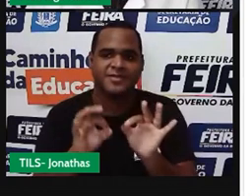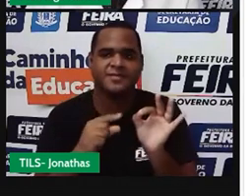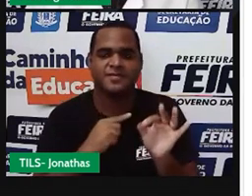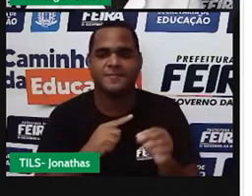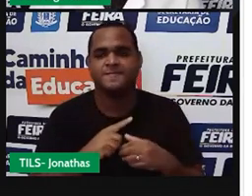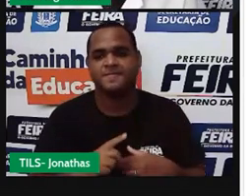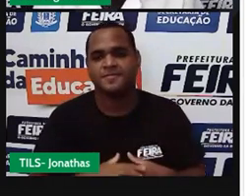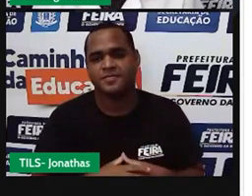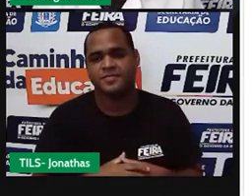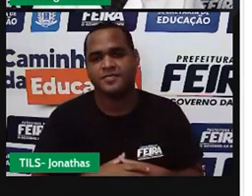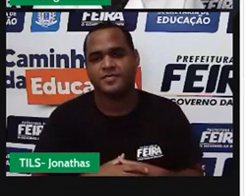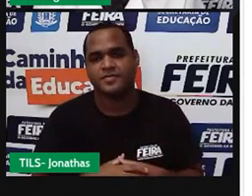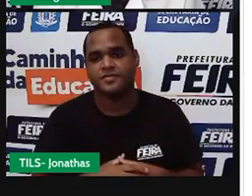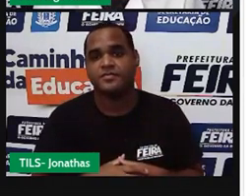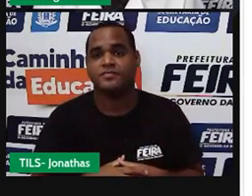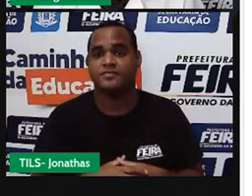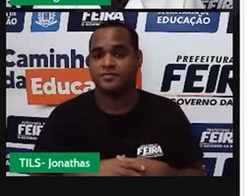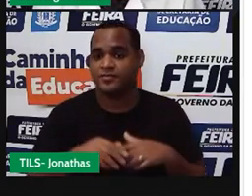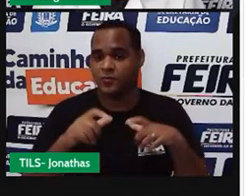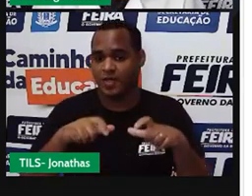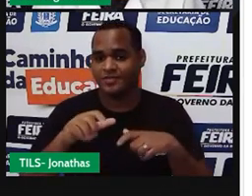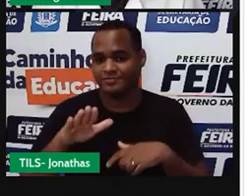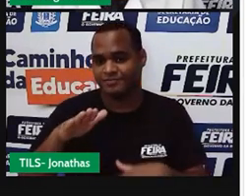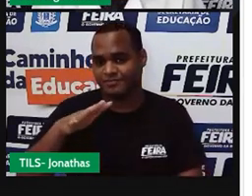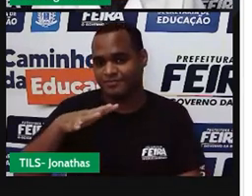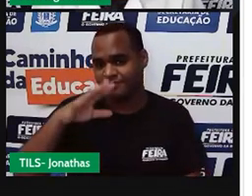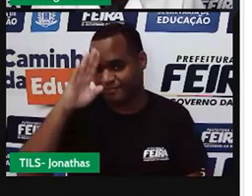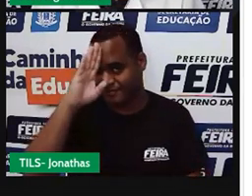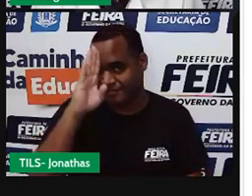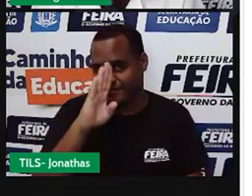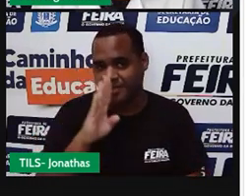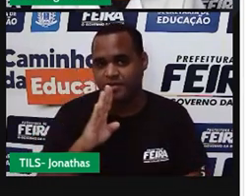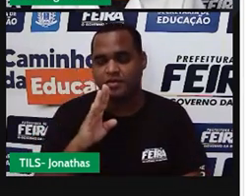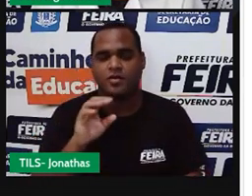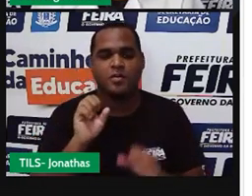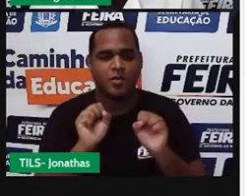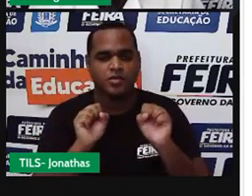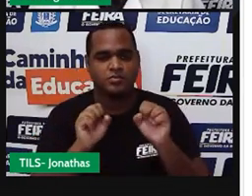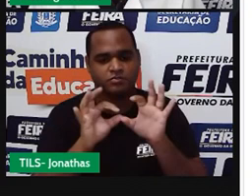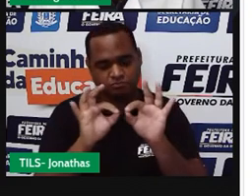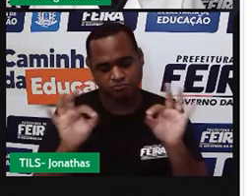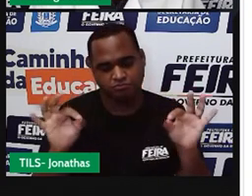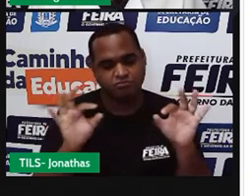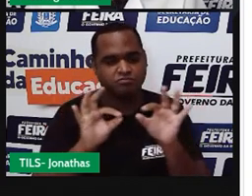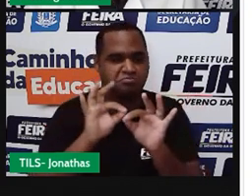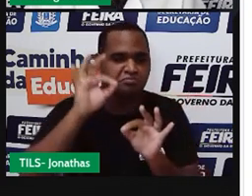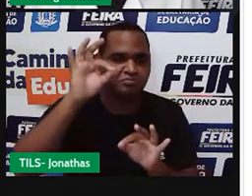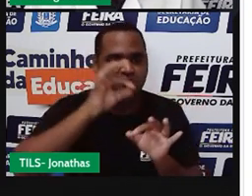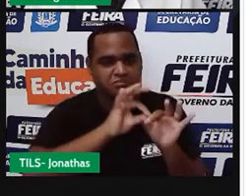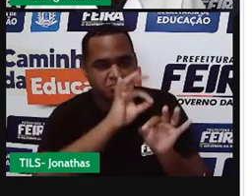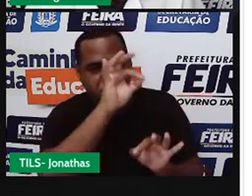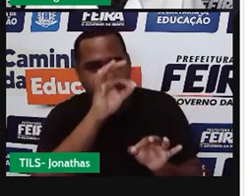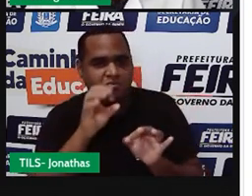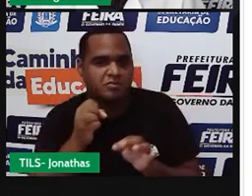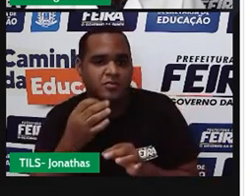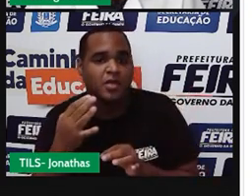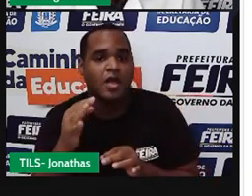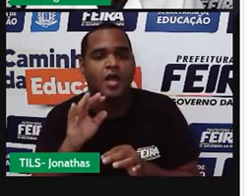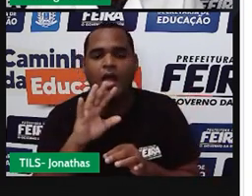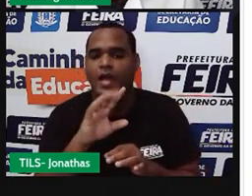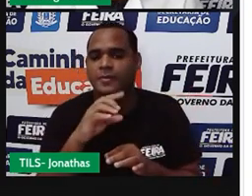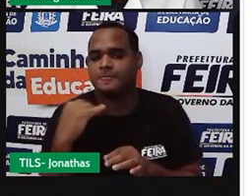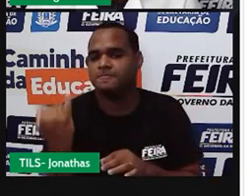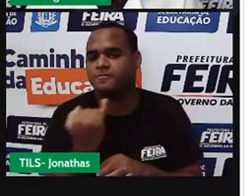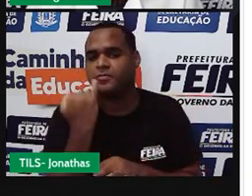é a bandeira do Brasil pode ser confeccionada em diferentes medidas porém algumas características